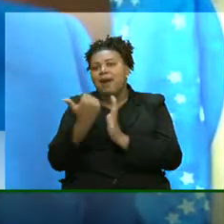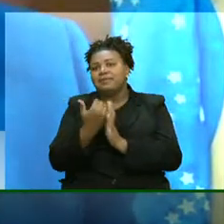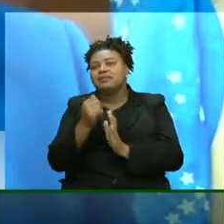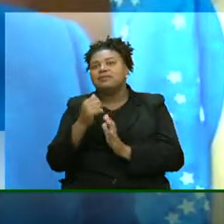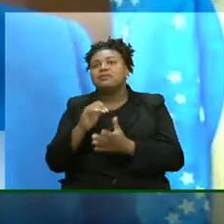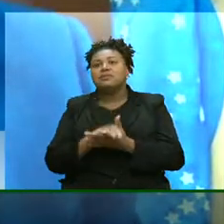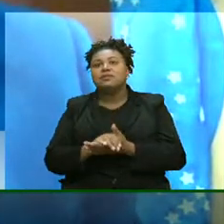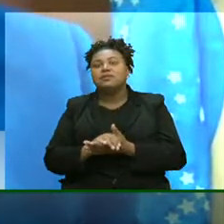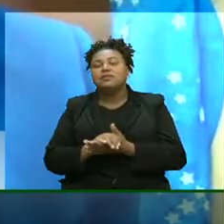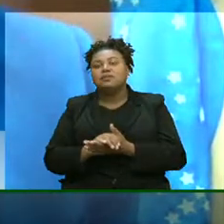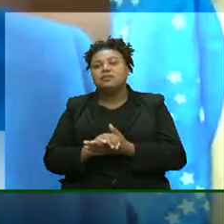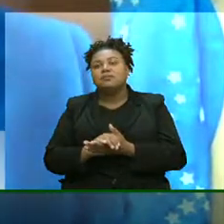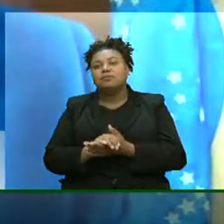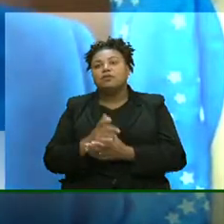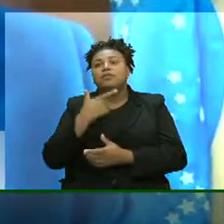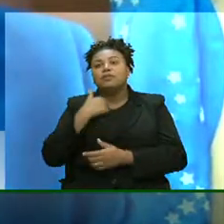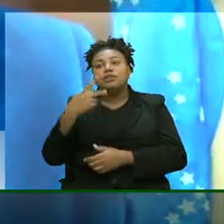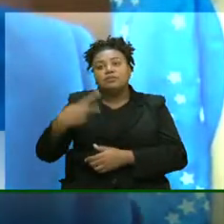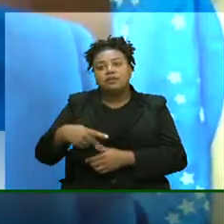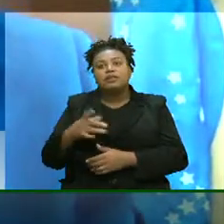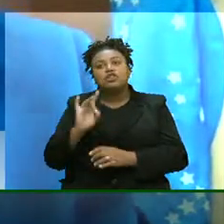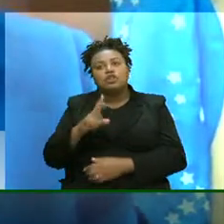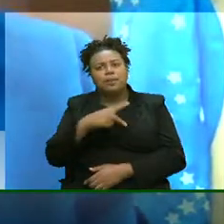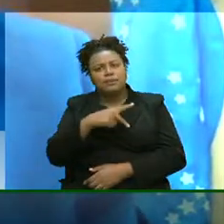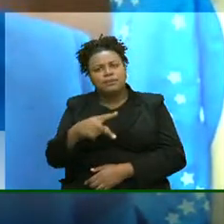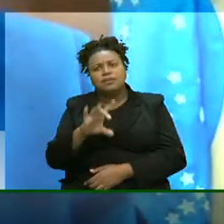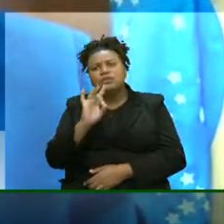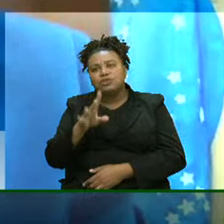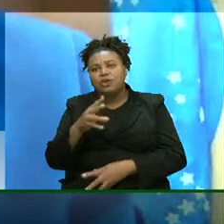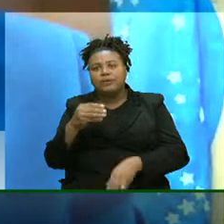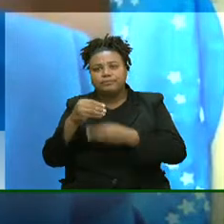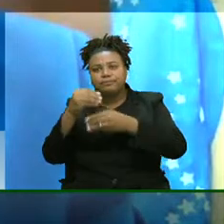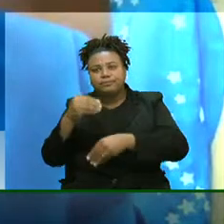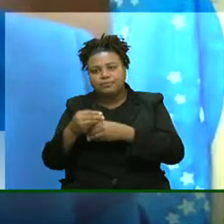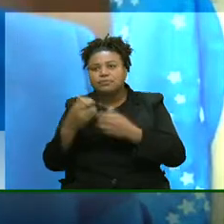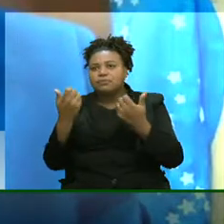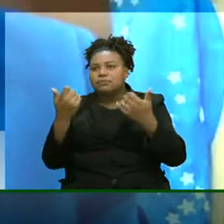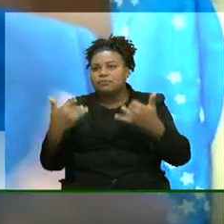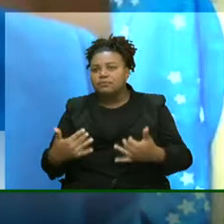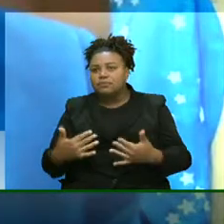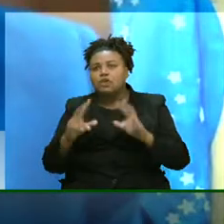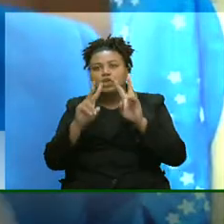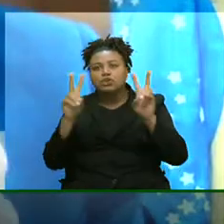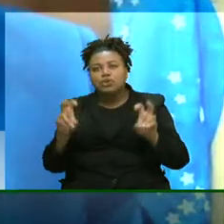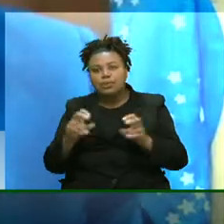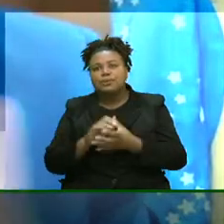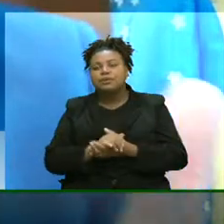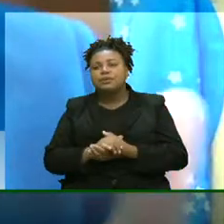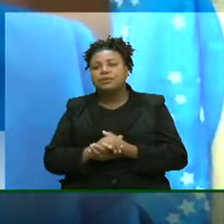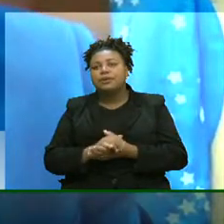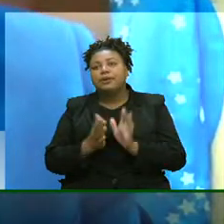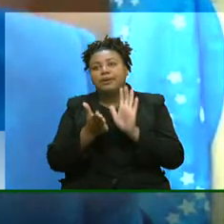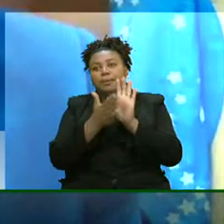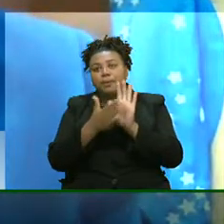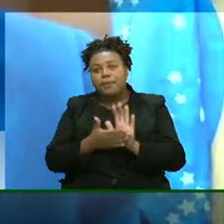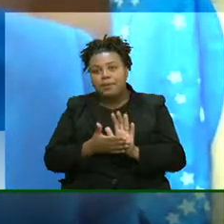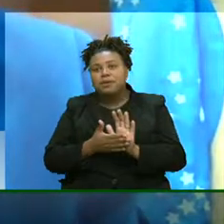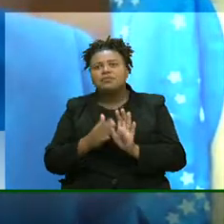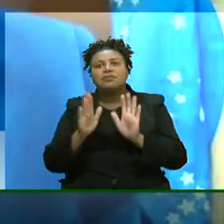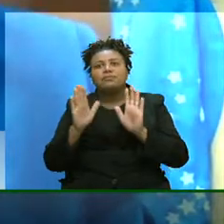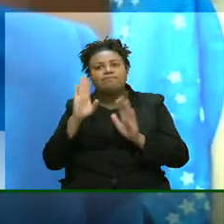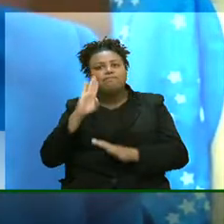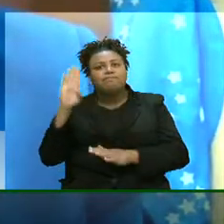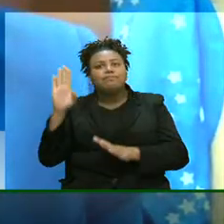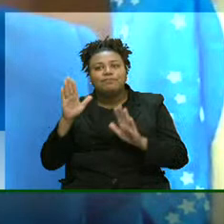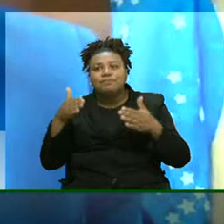vontade desta casa. Então, era isso, senhor presidente, apenas esses esclarecimentos a respeito das proposições e, mais